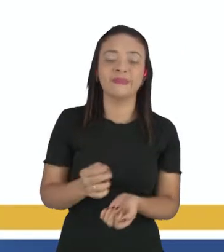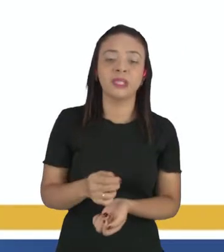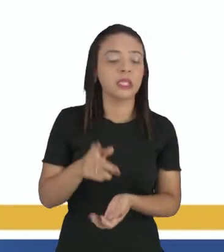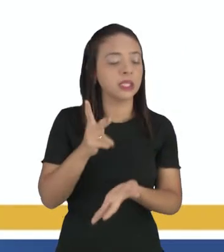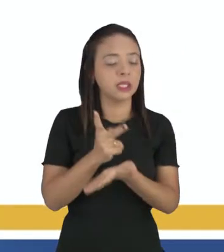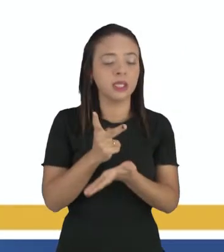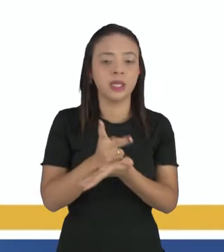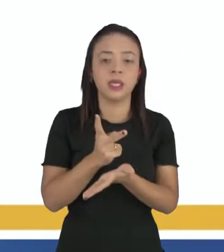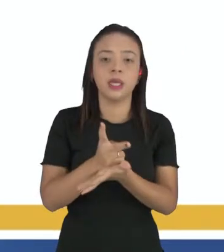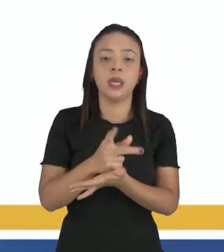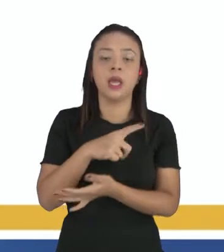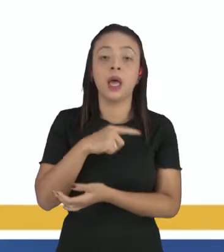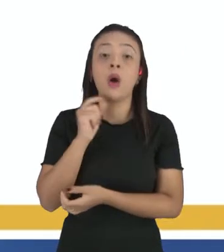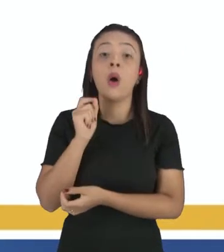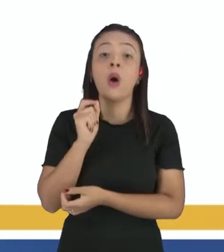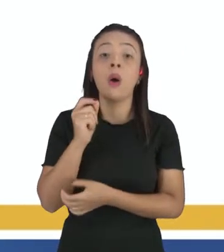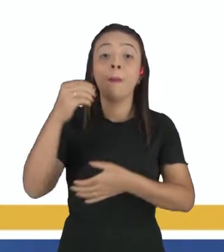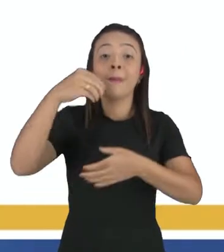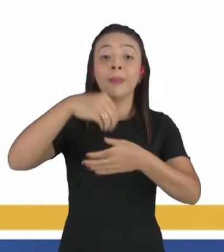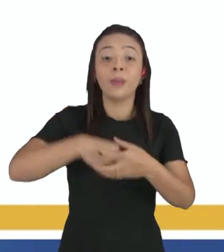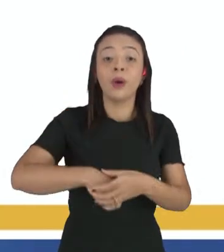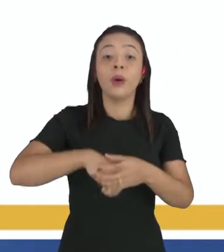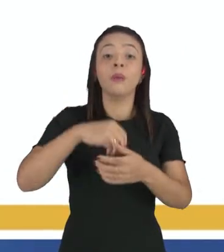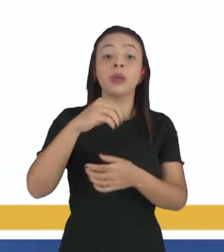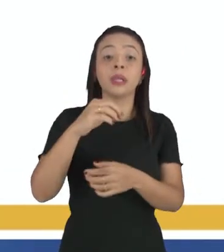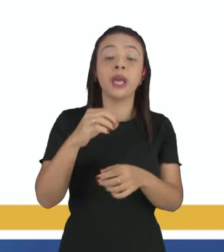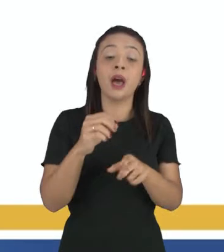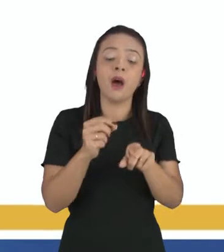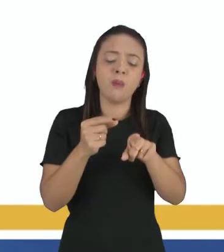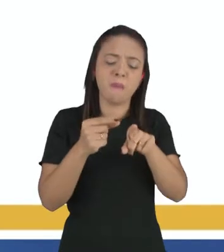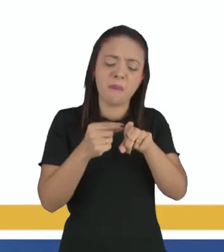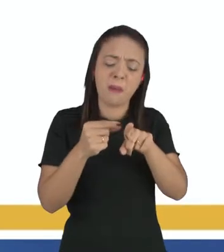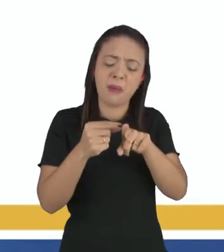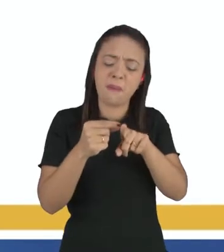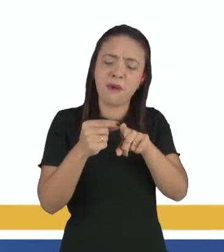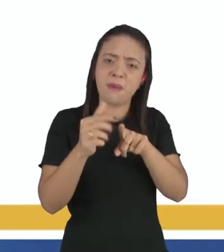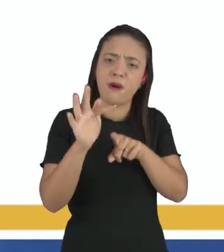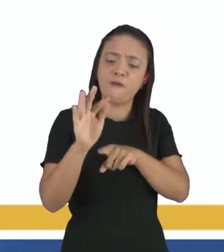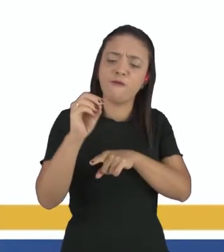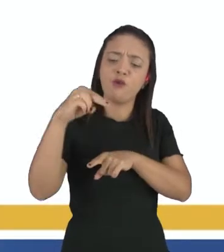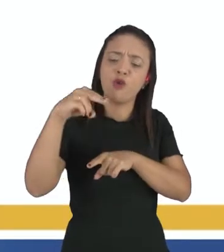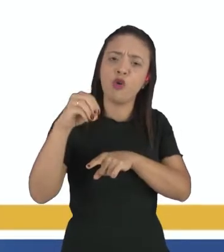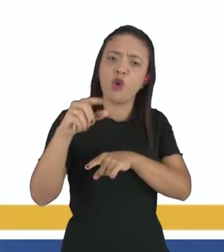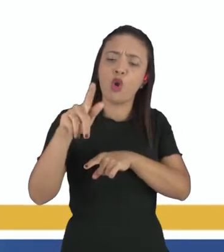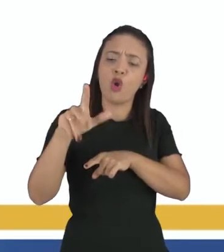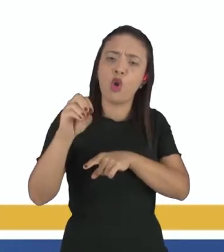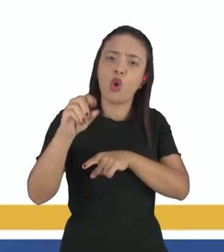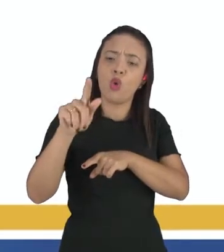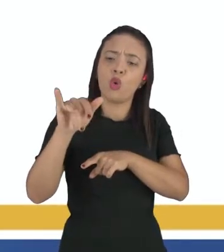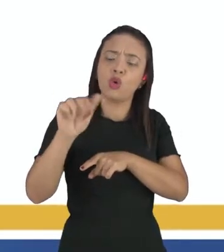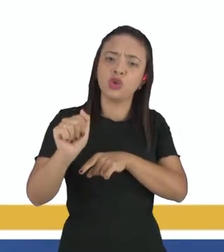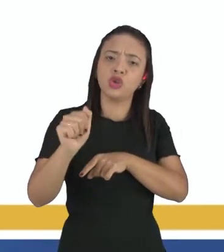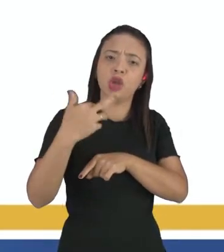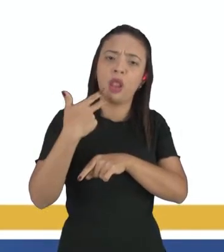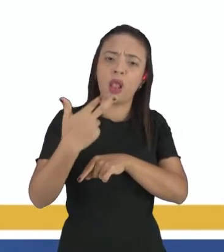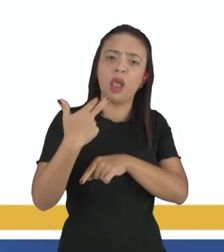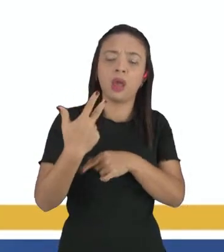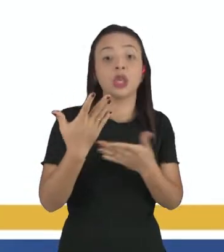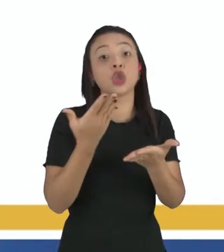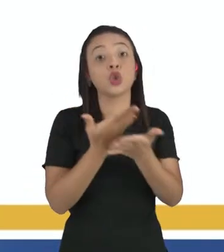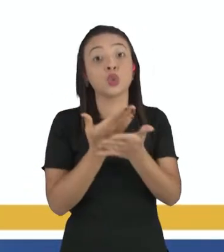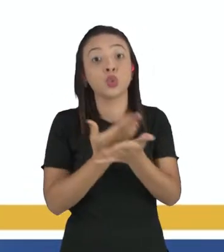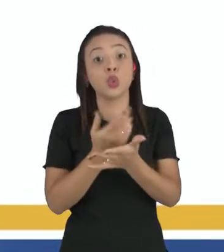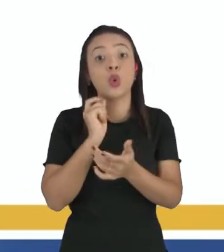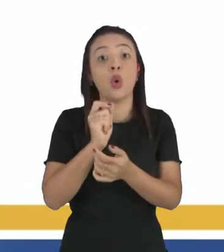está presente na fonologia da língua portuguesa, e é exatamente nessa área que nós estudamos os sons